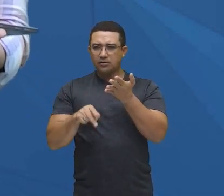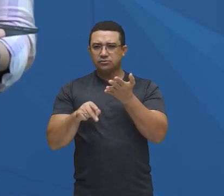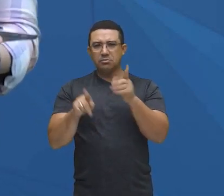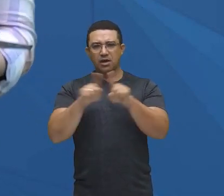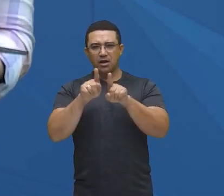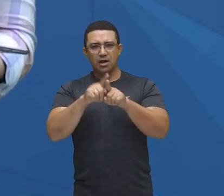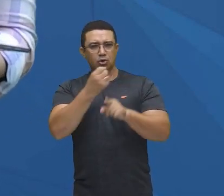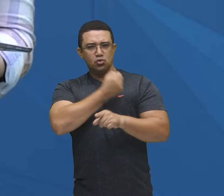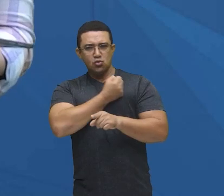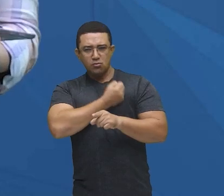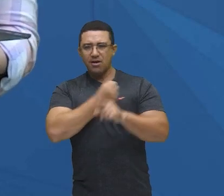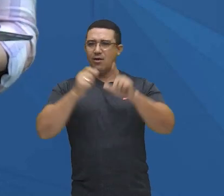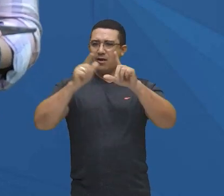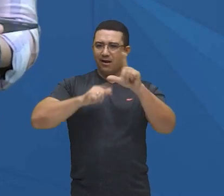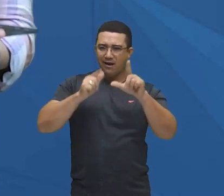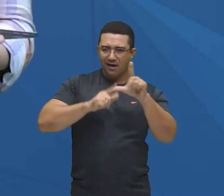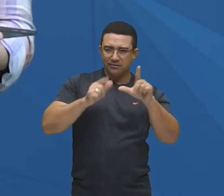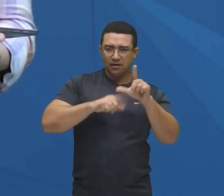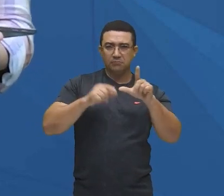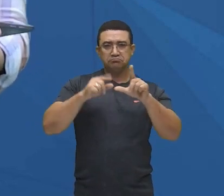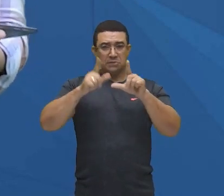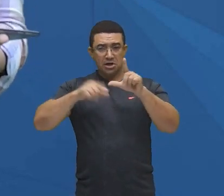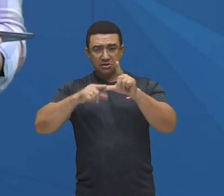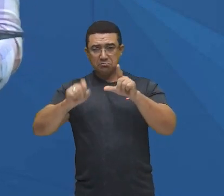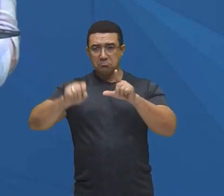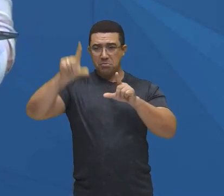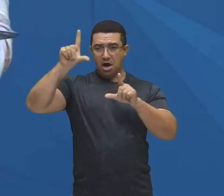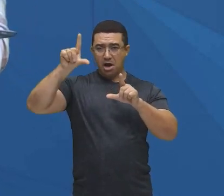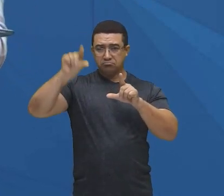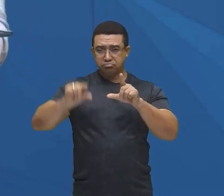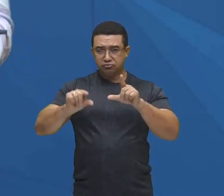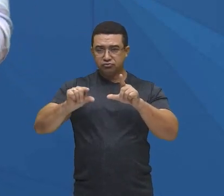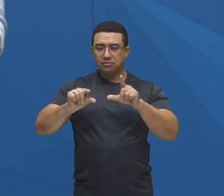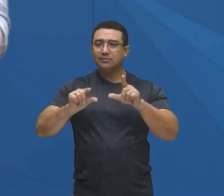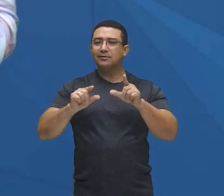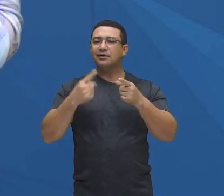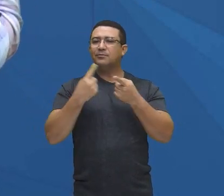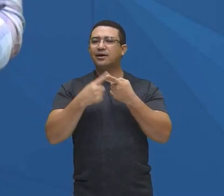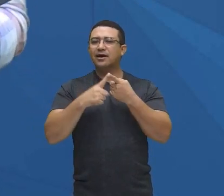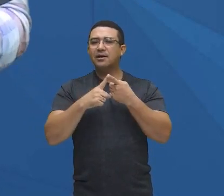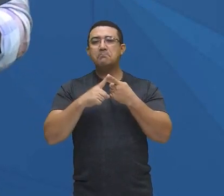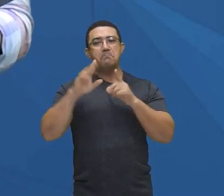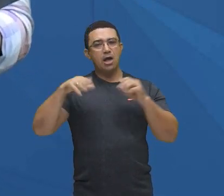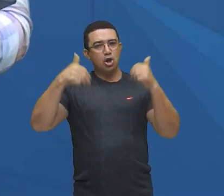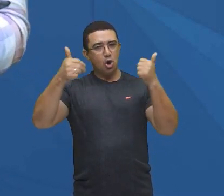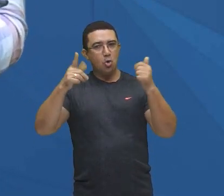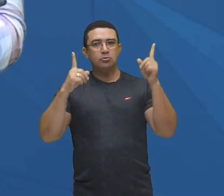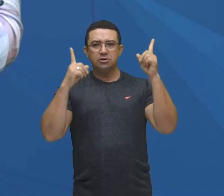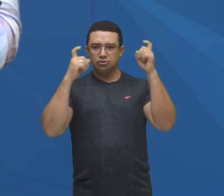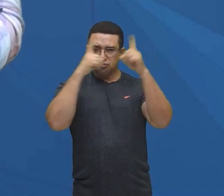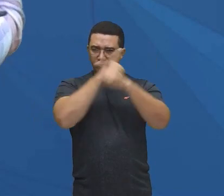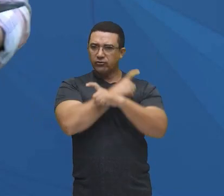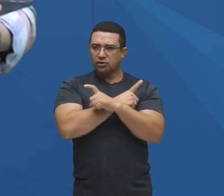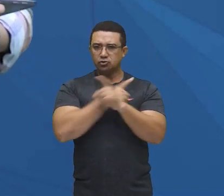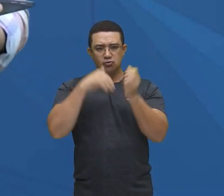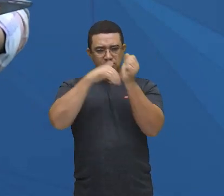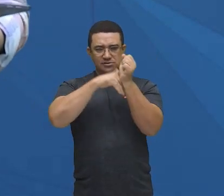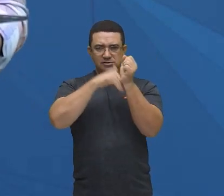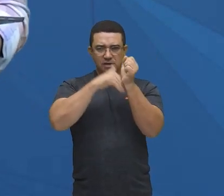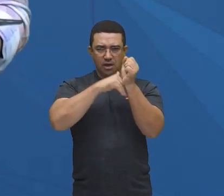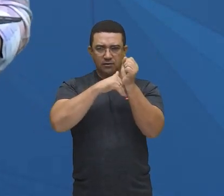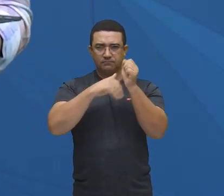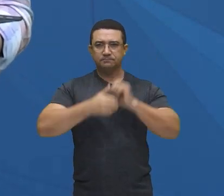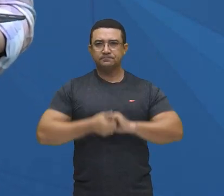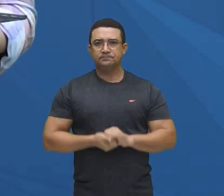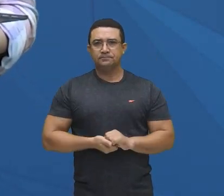letras, né, tanto letras maiúsculas ou minúsculas, para justamente dificultar a senha, né, o acesso.